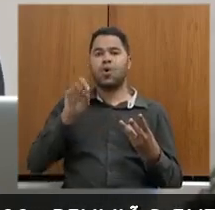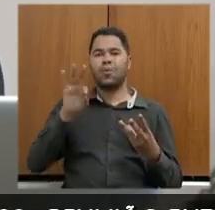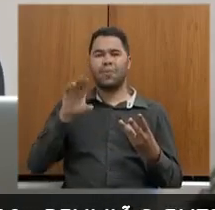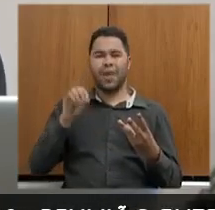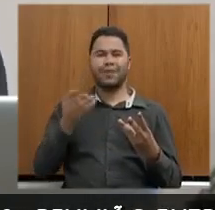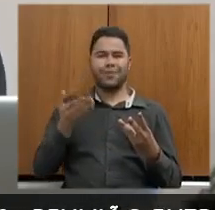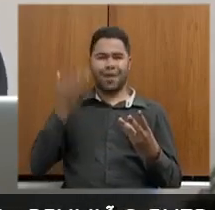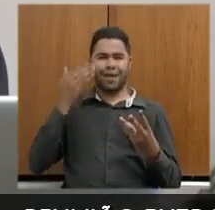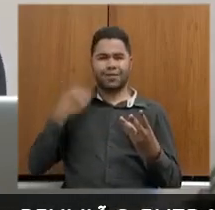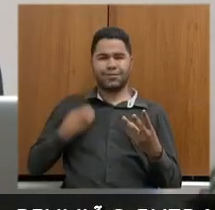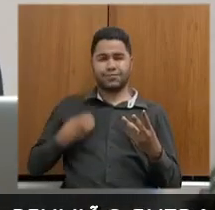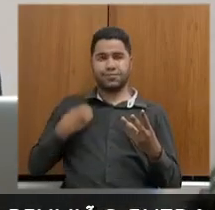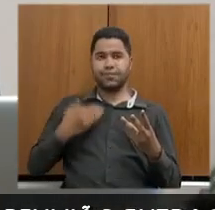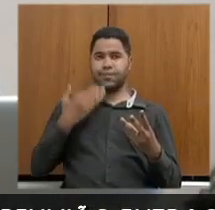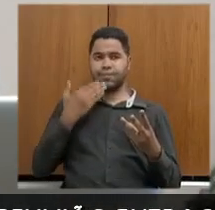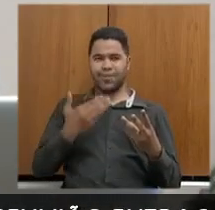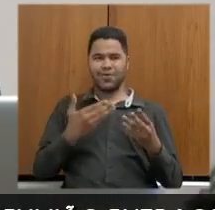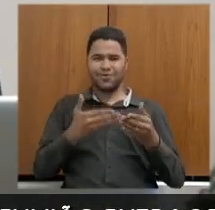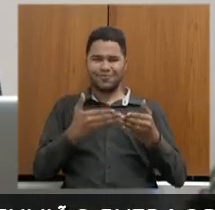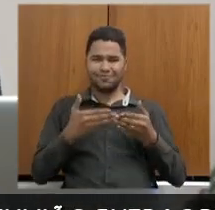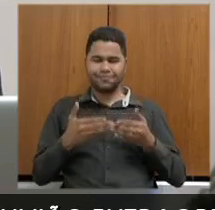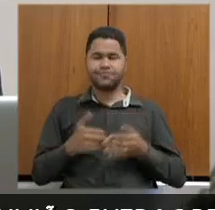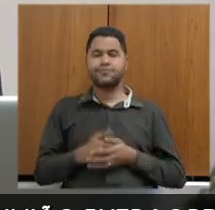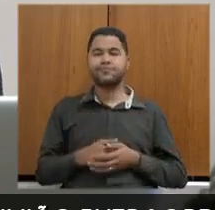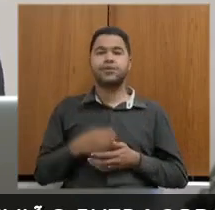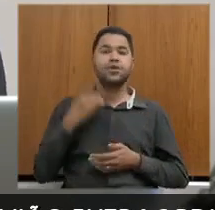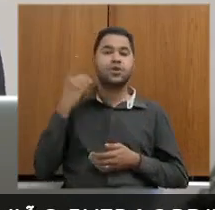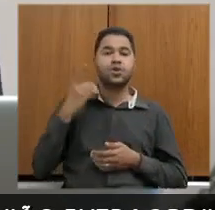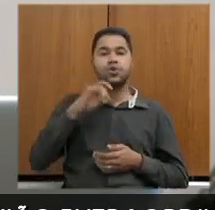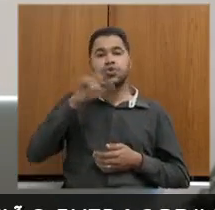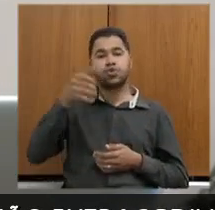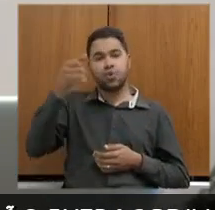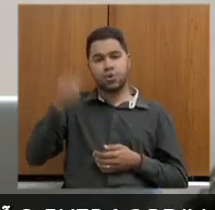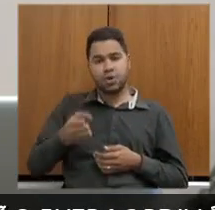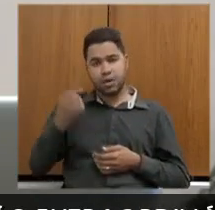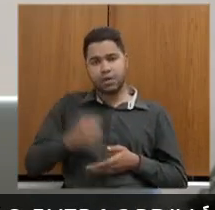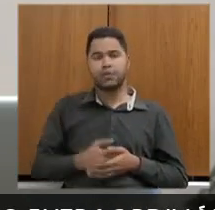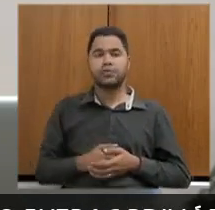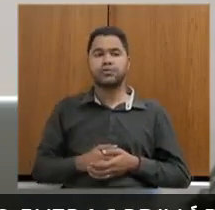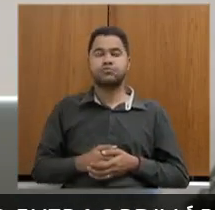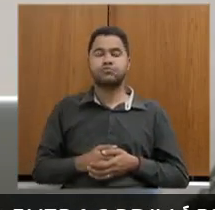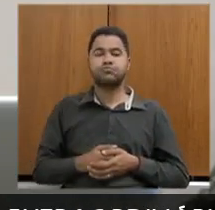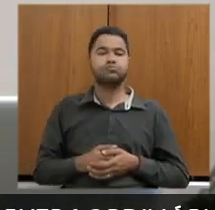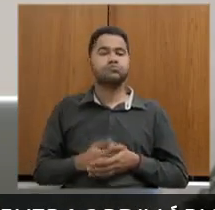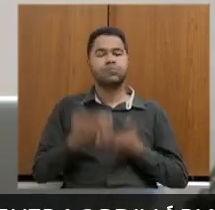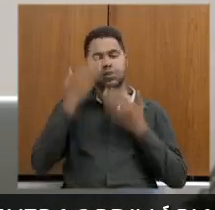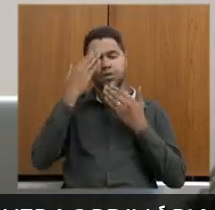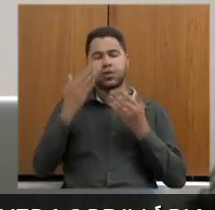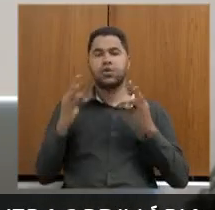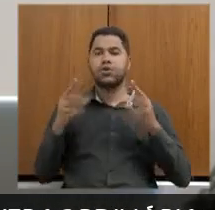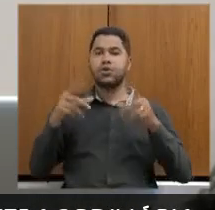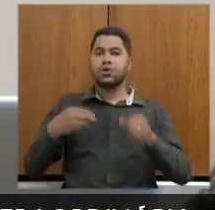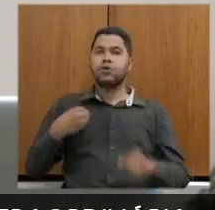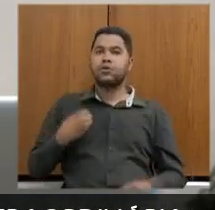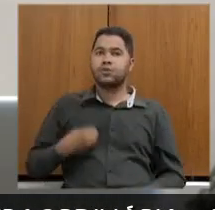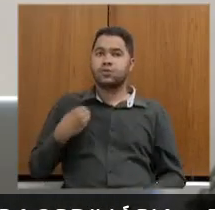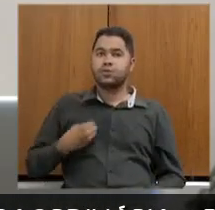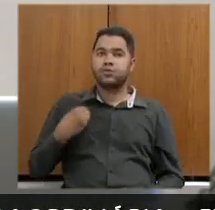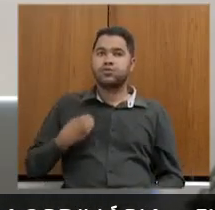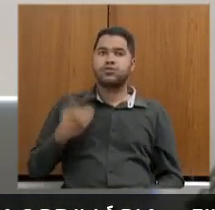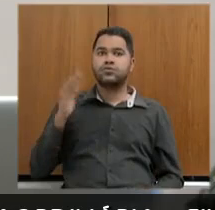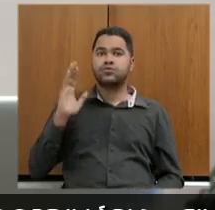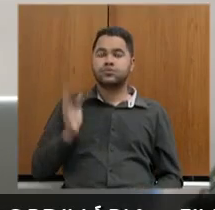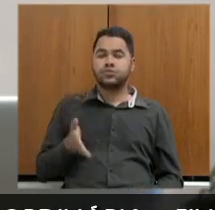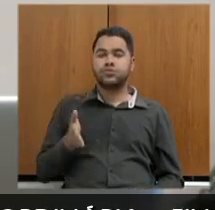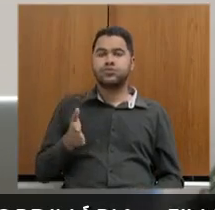esteve aqui mais cedo a apresentar o deputado João Leite e agradecemos a todos que participaram também já